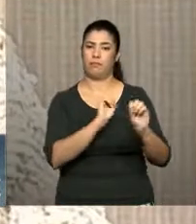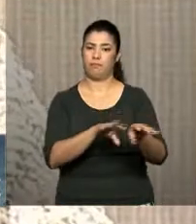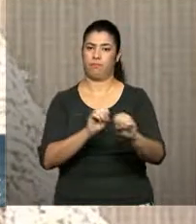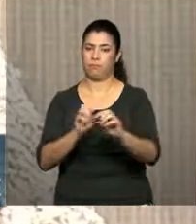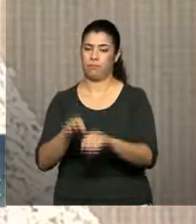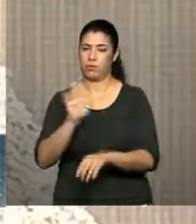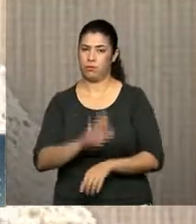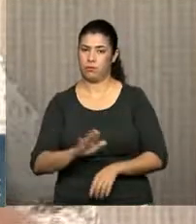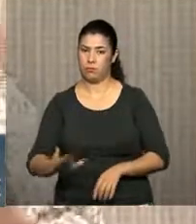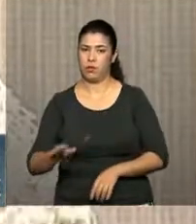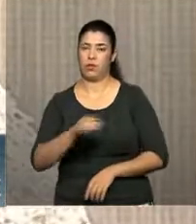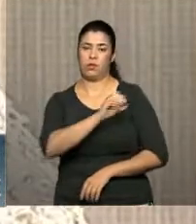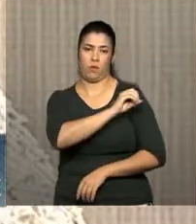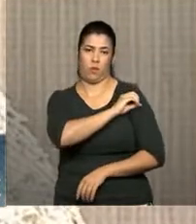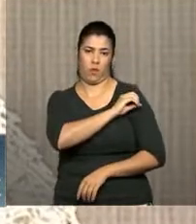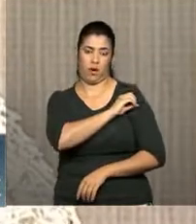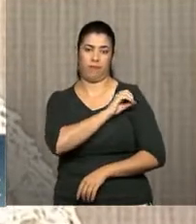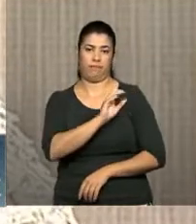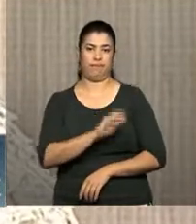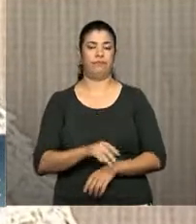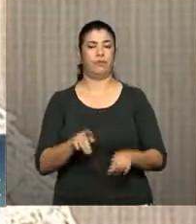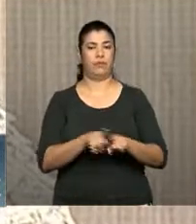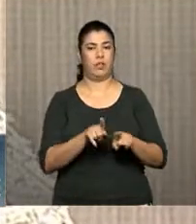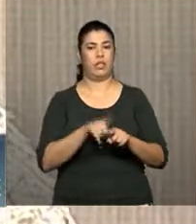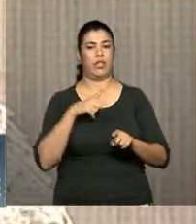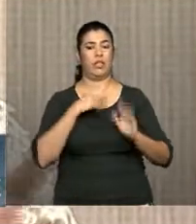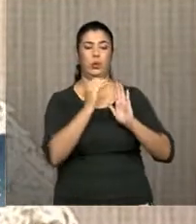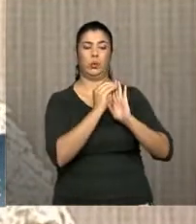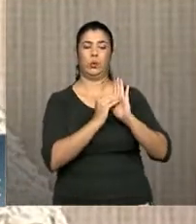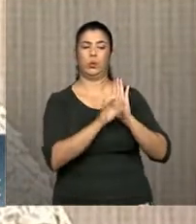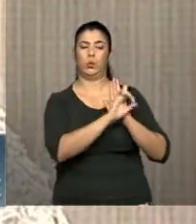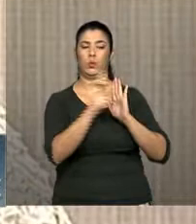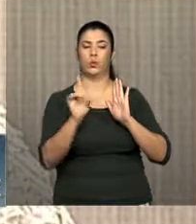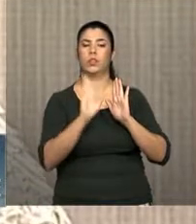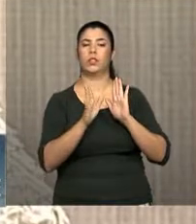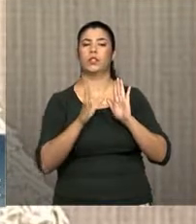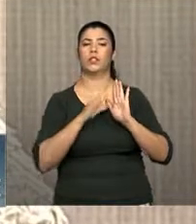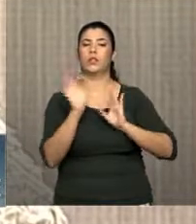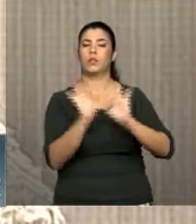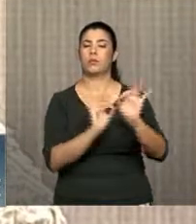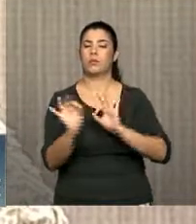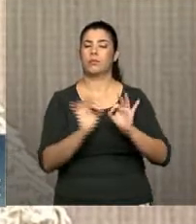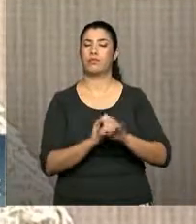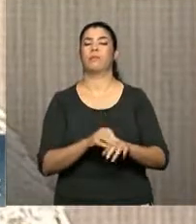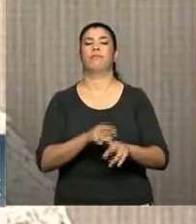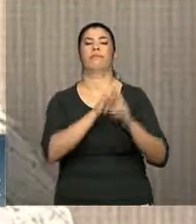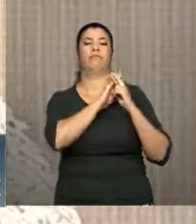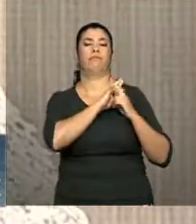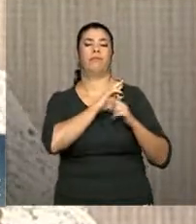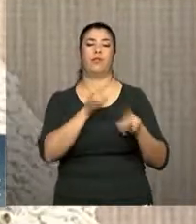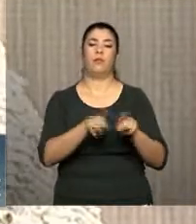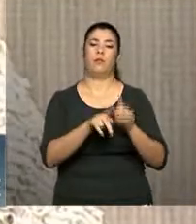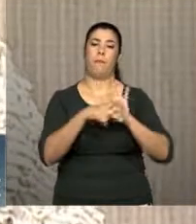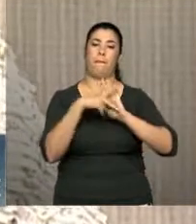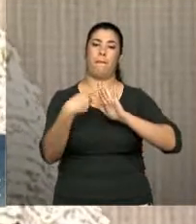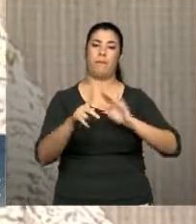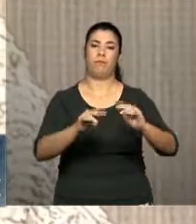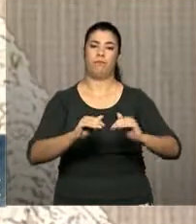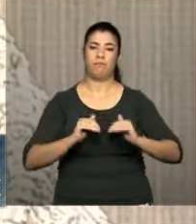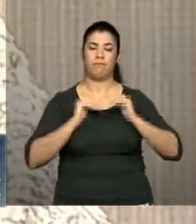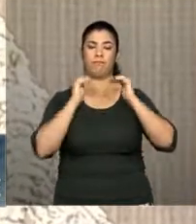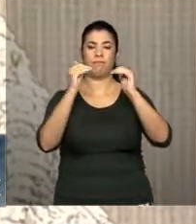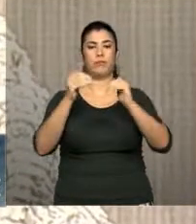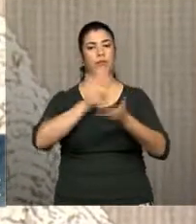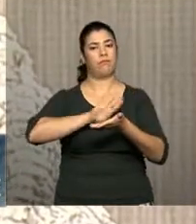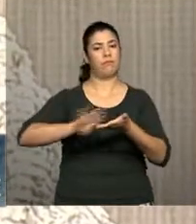da média nacional temos vitória na agenda de trabalho infantil graças à superação da miséria mas acho que por tudo isso que